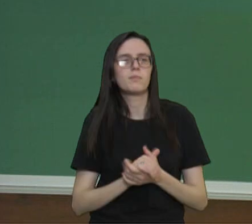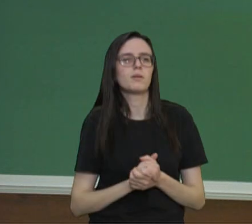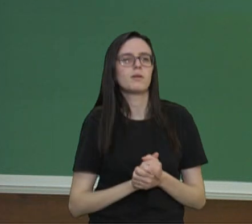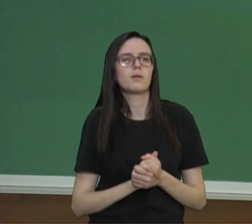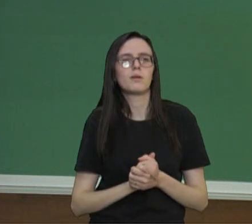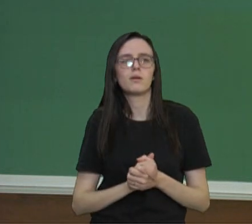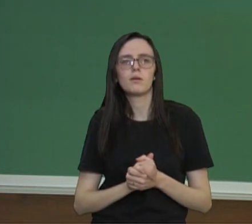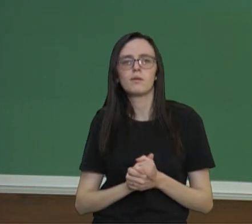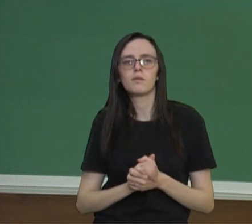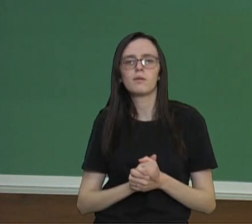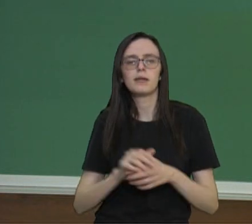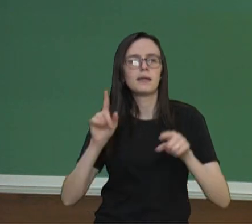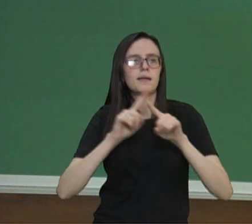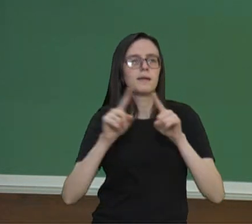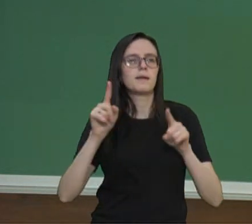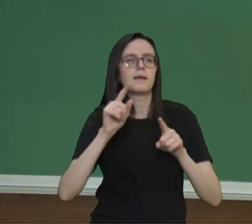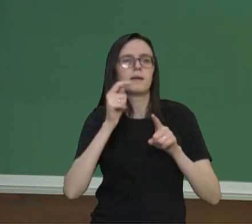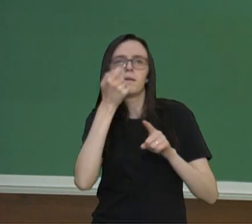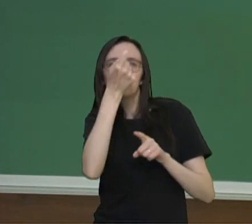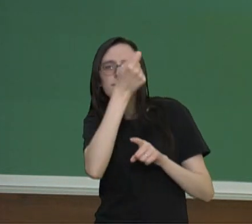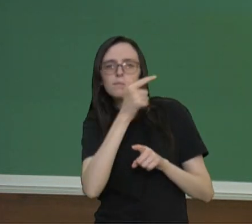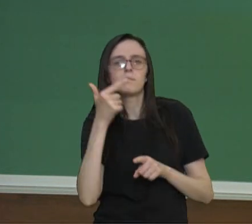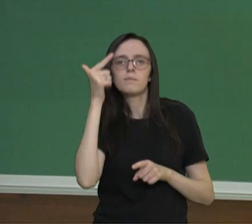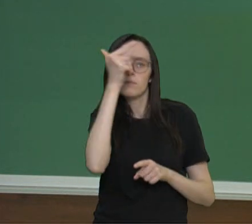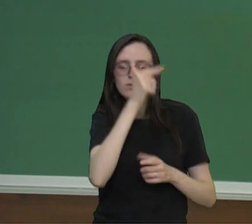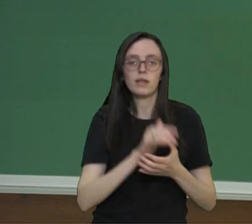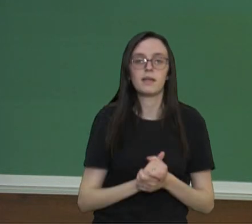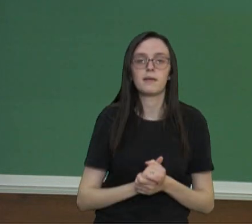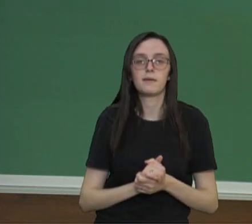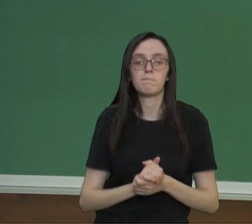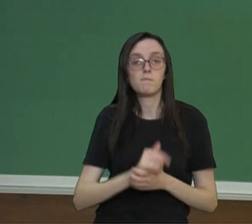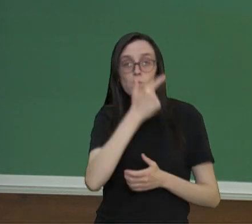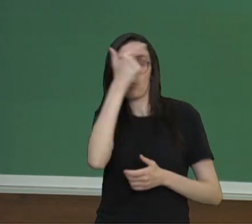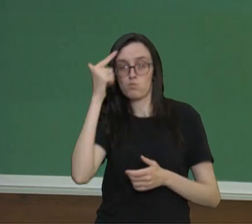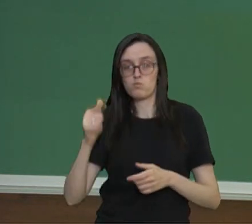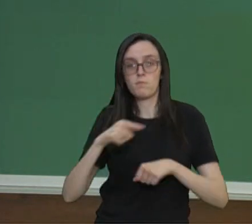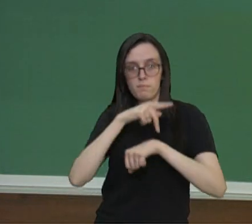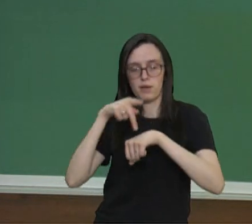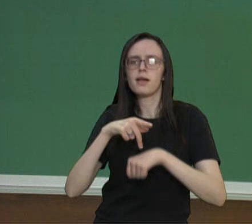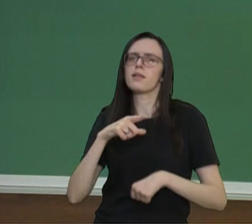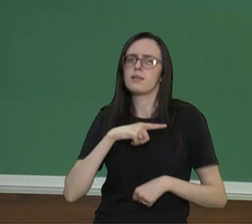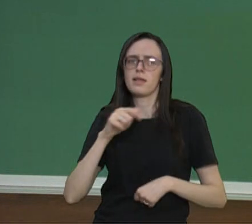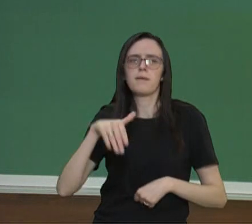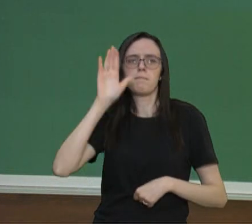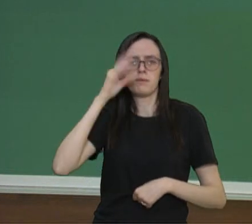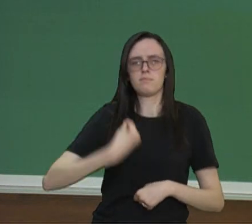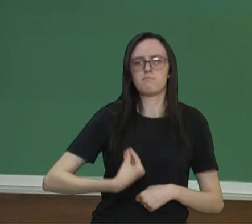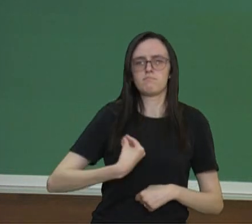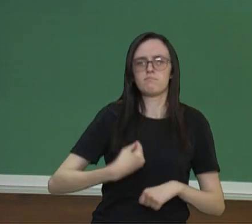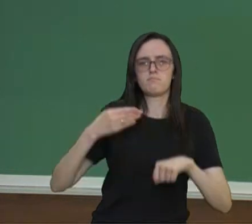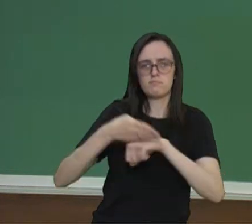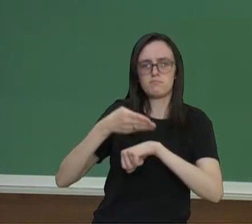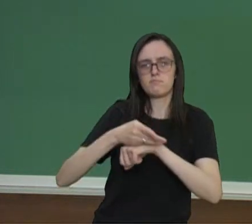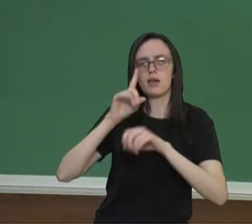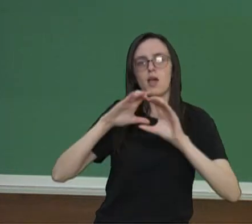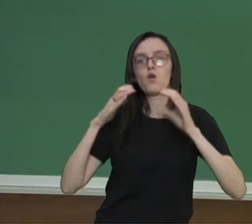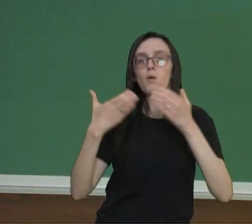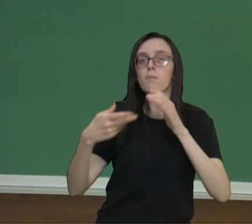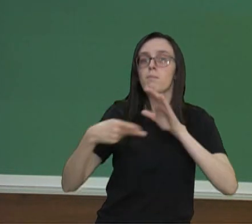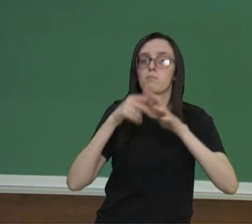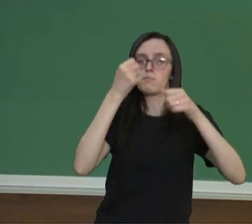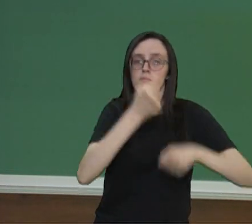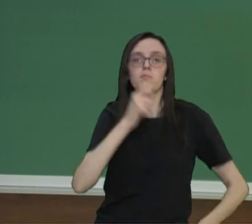menos fazendas, menos sesmarias nessa região. Já no resto do país, você tem uma grande presença de